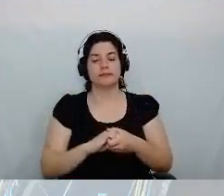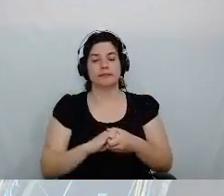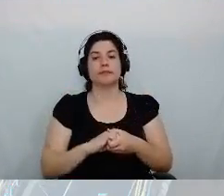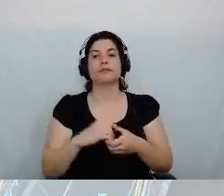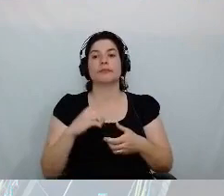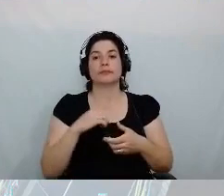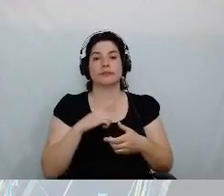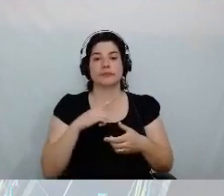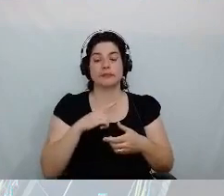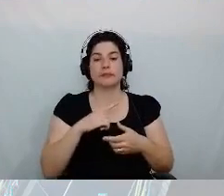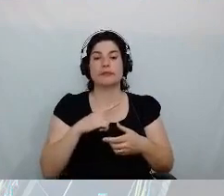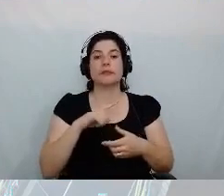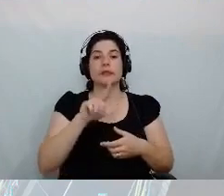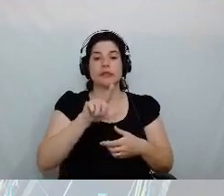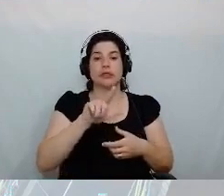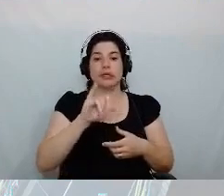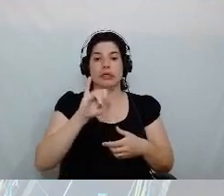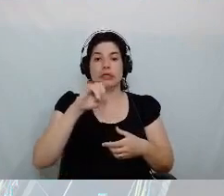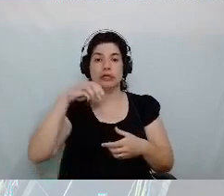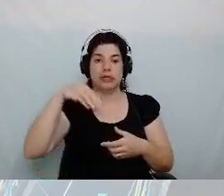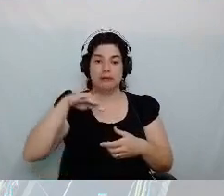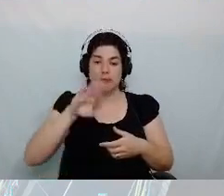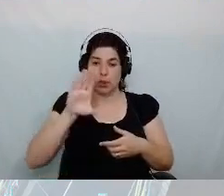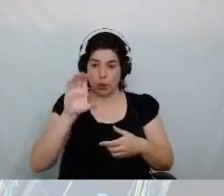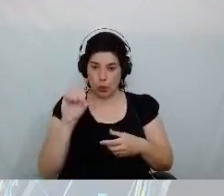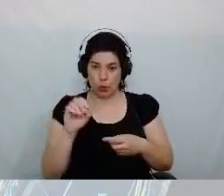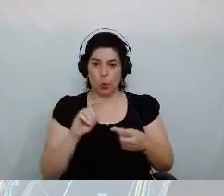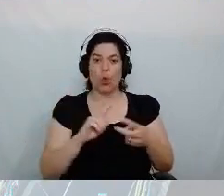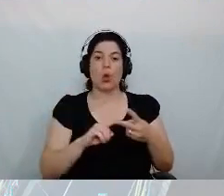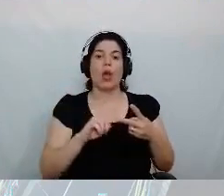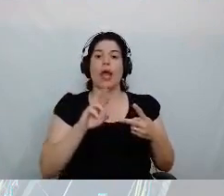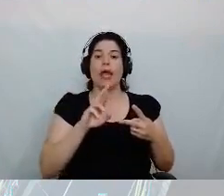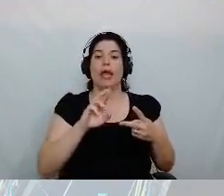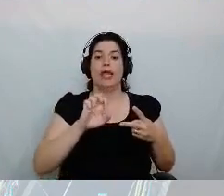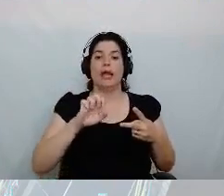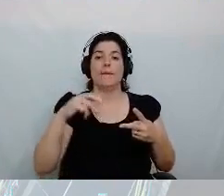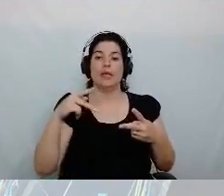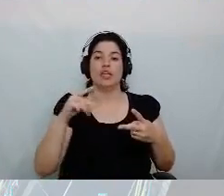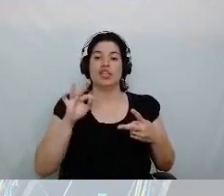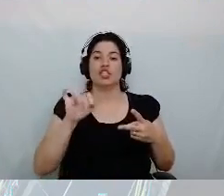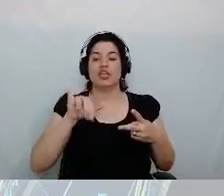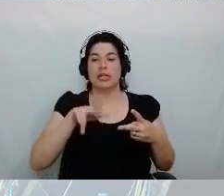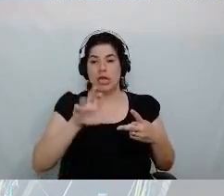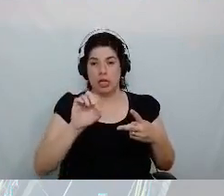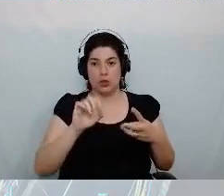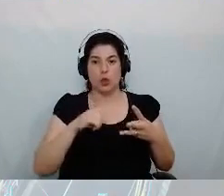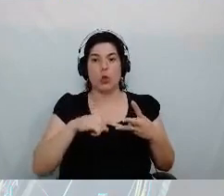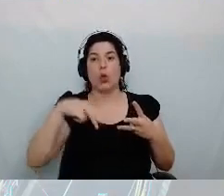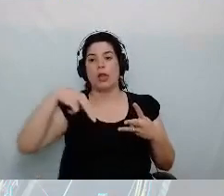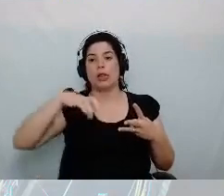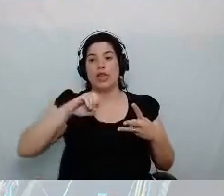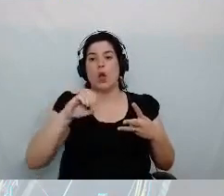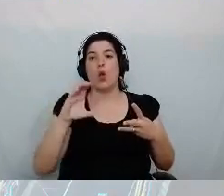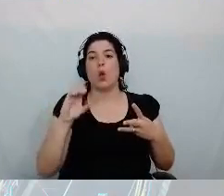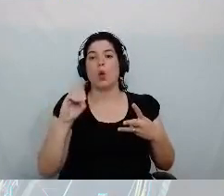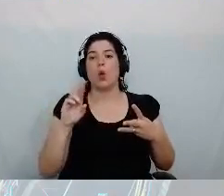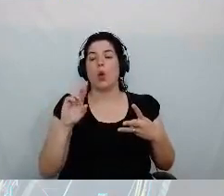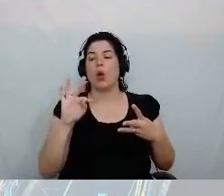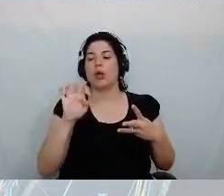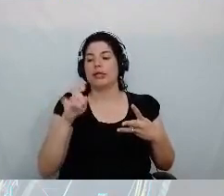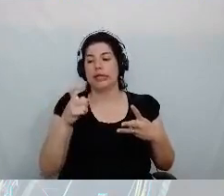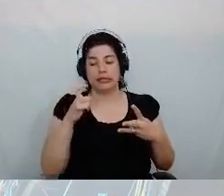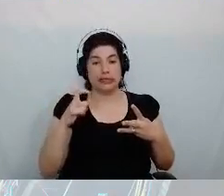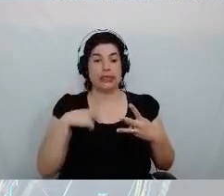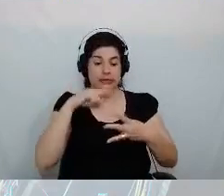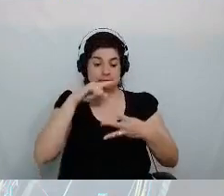límbico, reptiliano e neocórtex. Tá? Então, basicamente, a gente tem 3 grandes blocos no nosso cérebro que